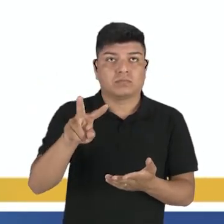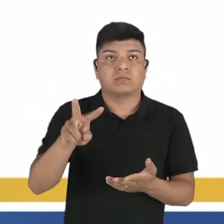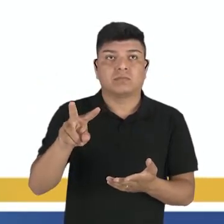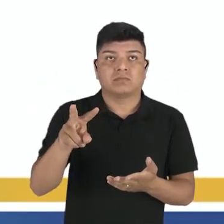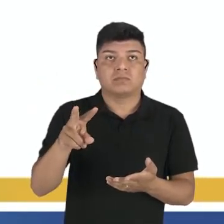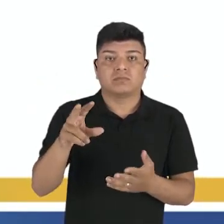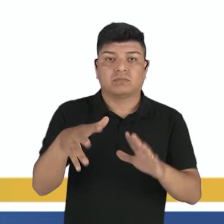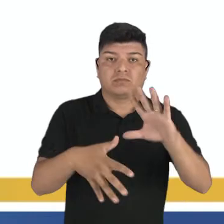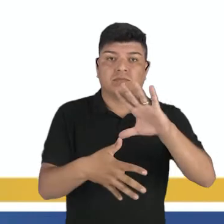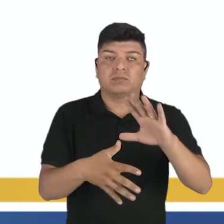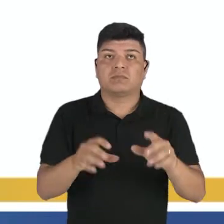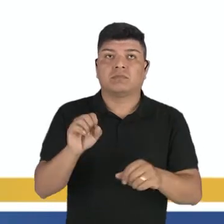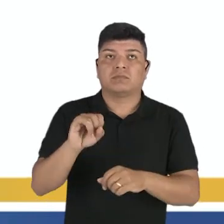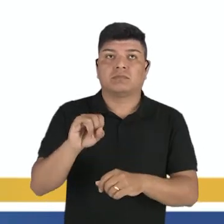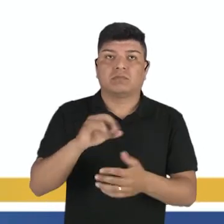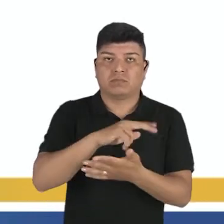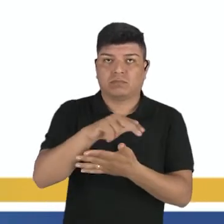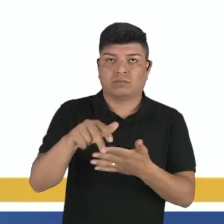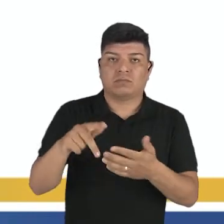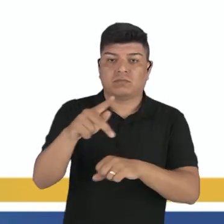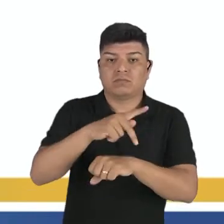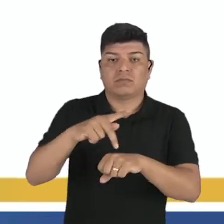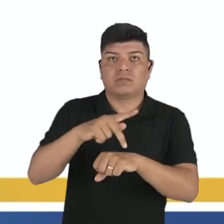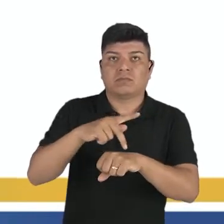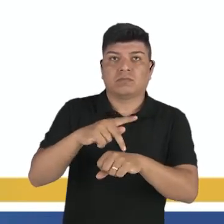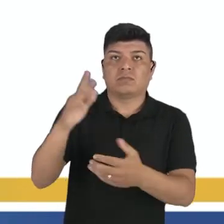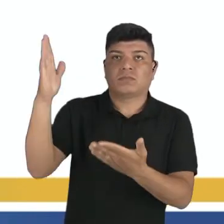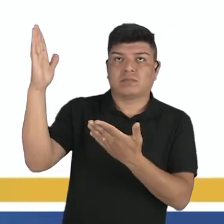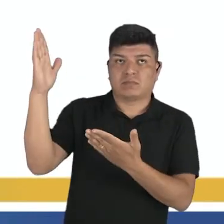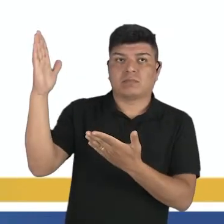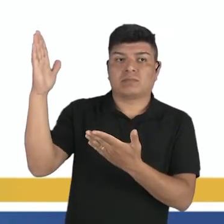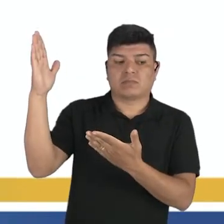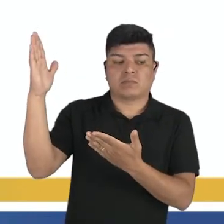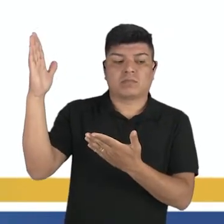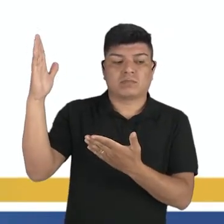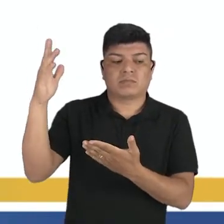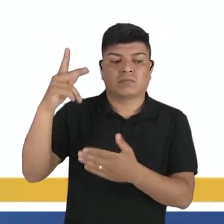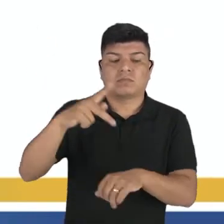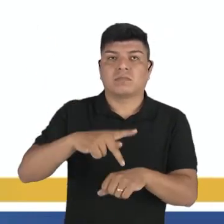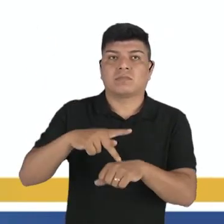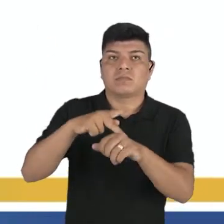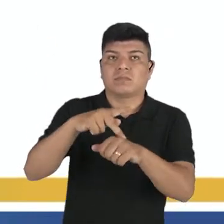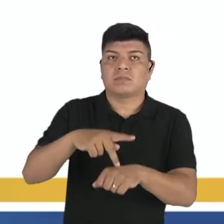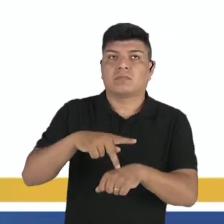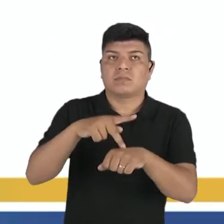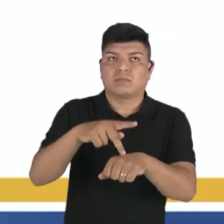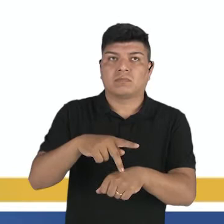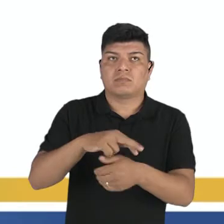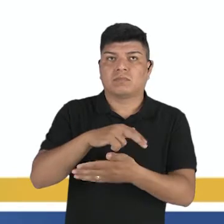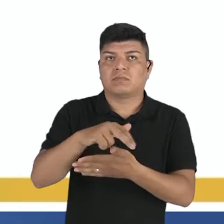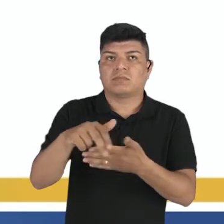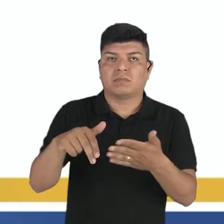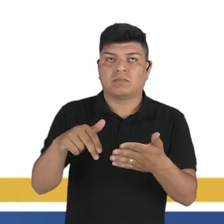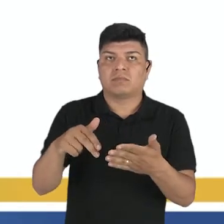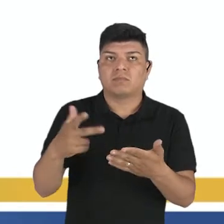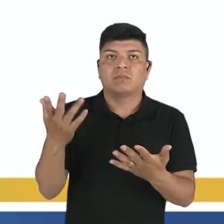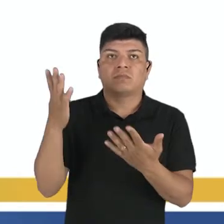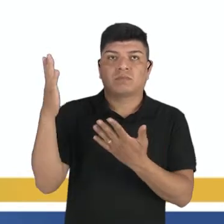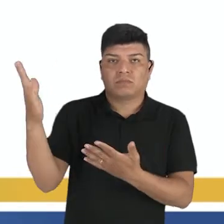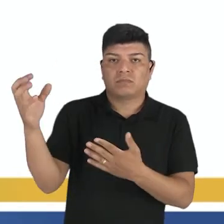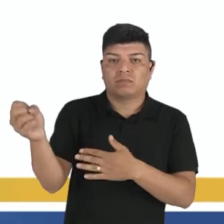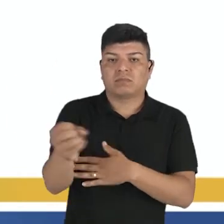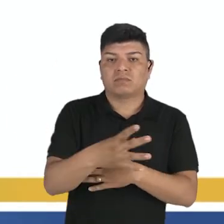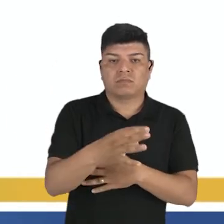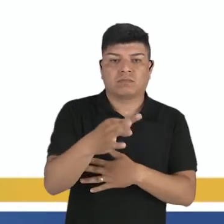aí o mapinha mostrando, né, a Indonésia, a Tailândia, Filipinas, o Vietnã e a Malásia. Esses são os países